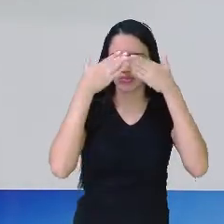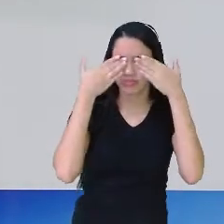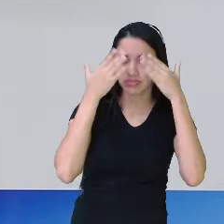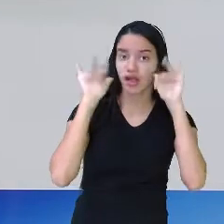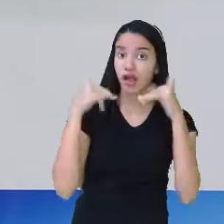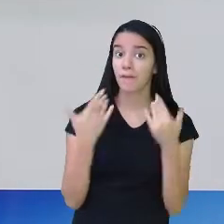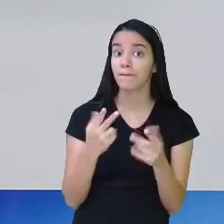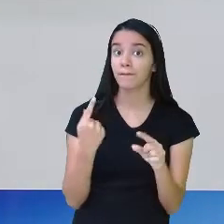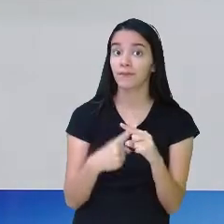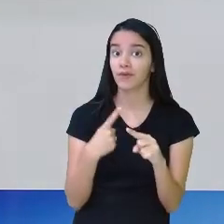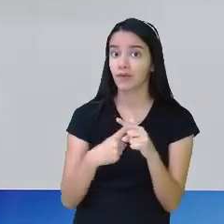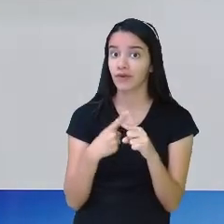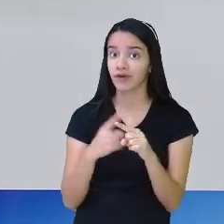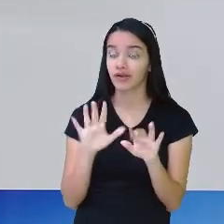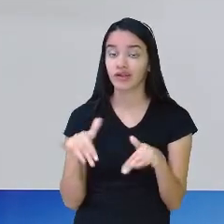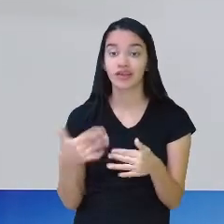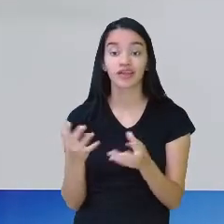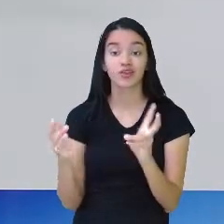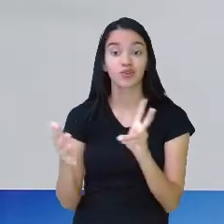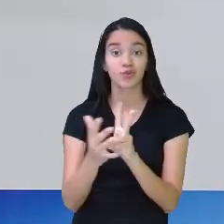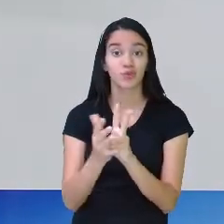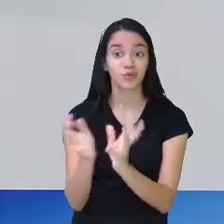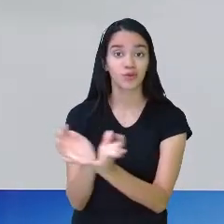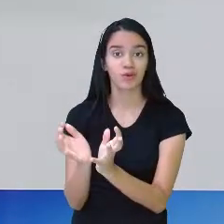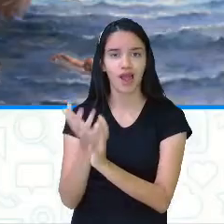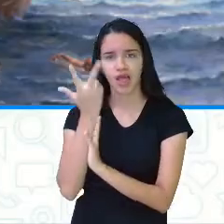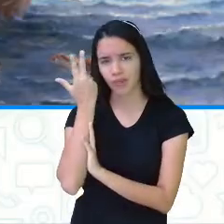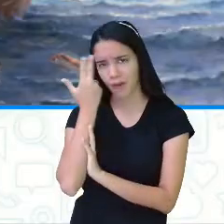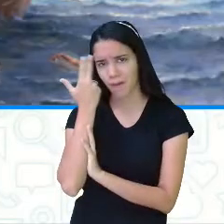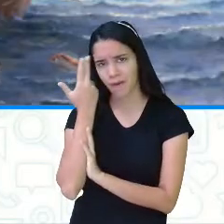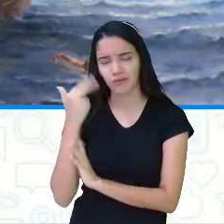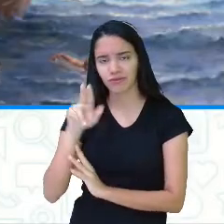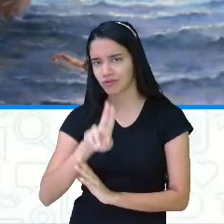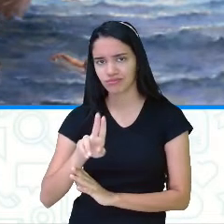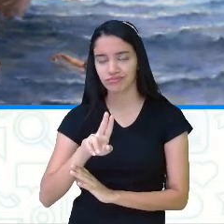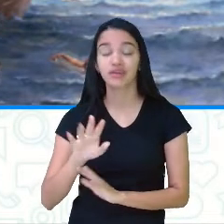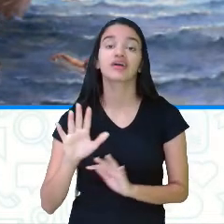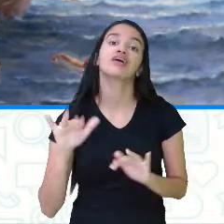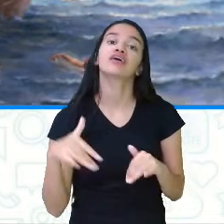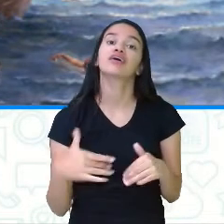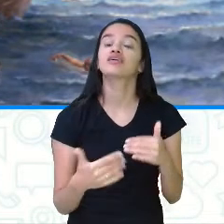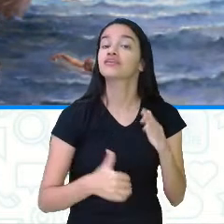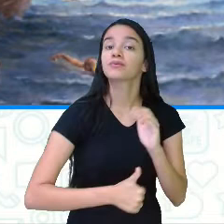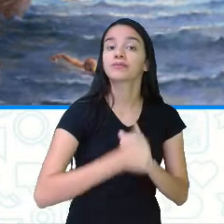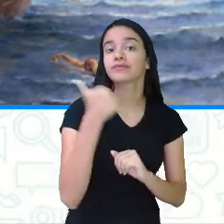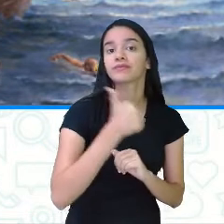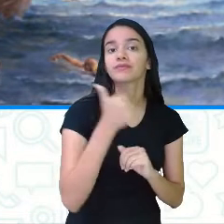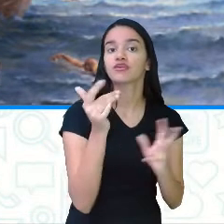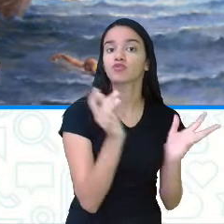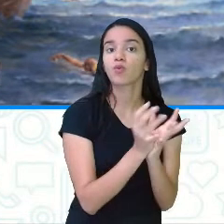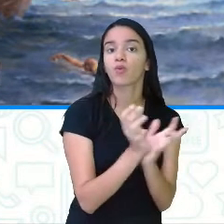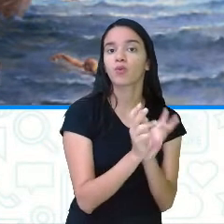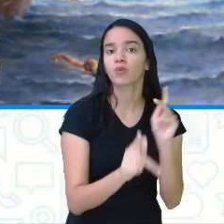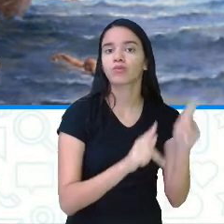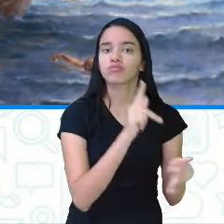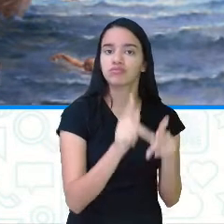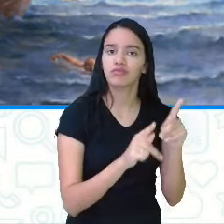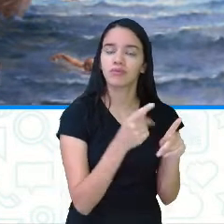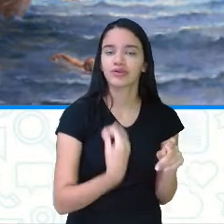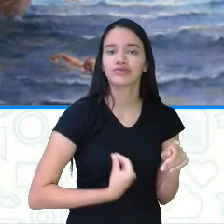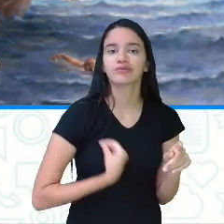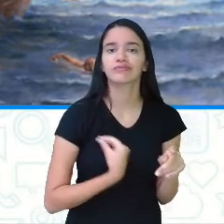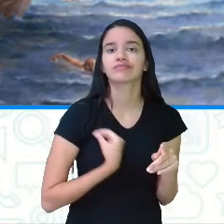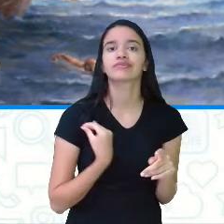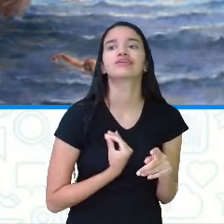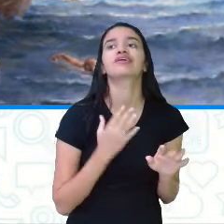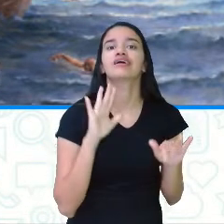isso para eles é comum, tá bom? Então, historicamente, os povos que primeiro viviam no Brasil sofreram uma série